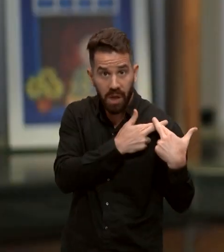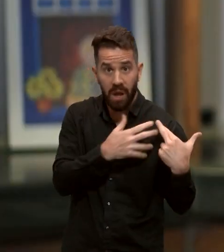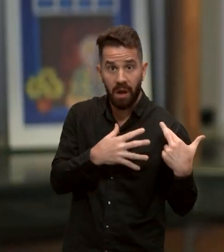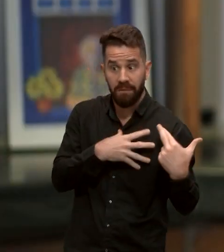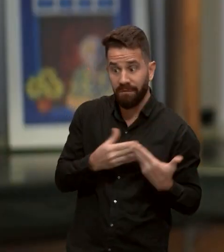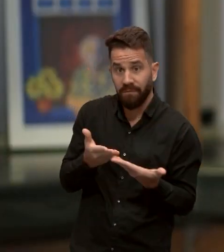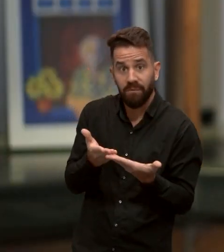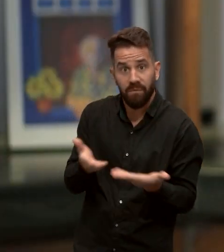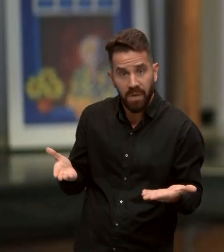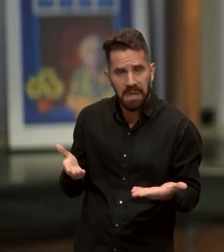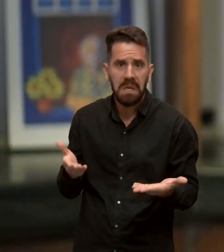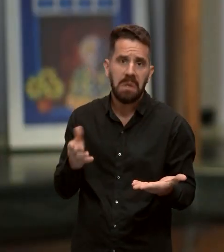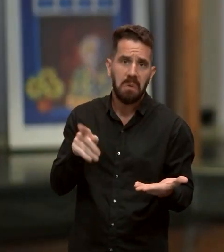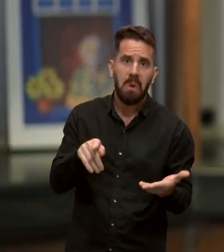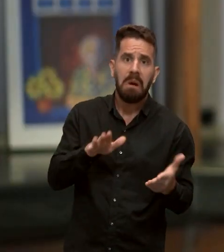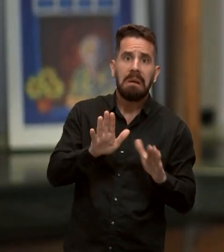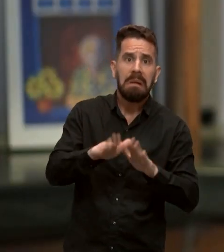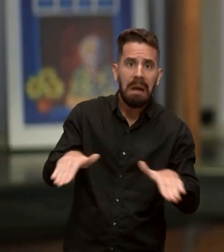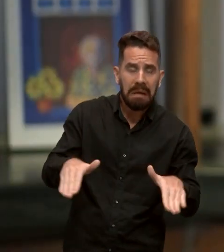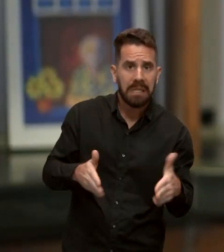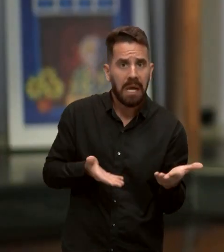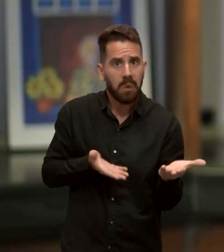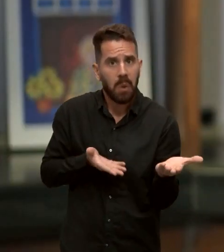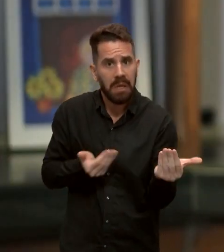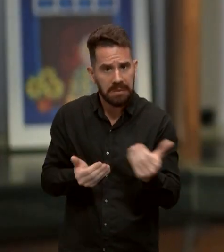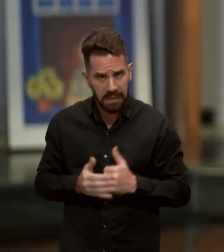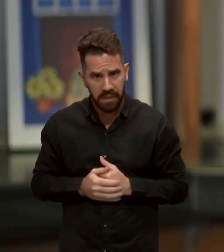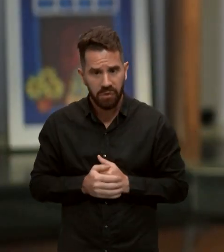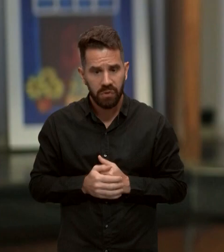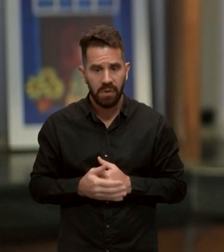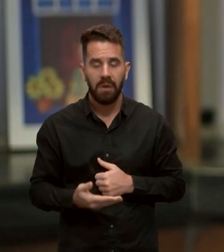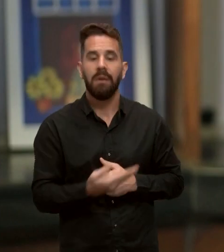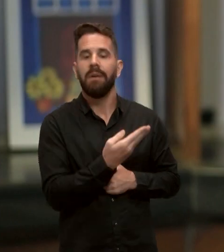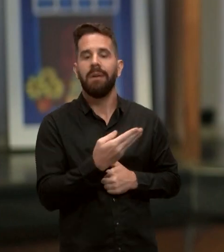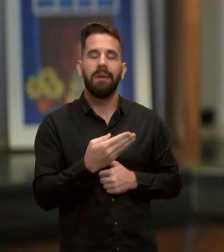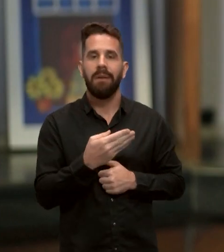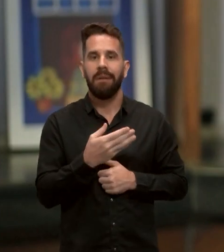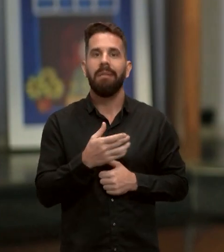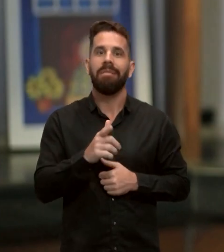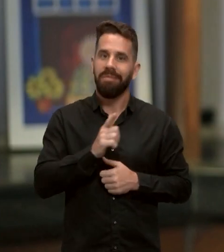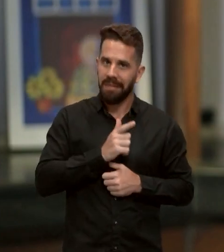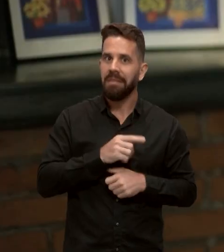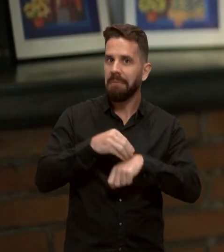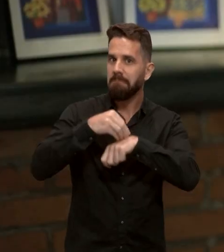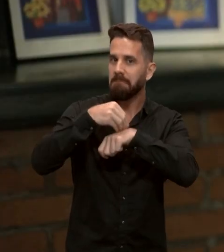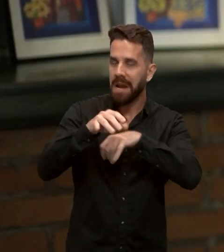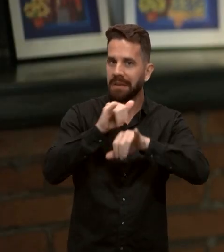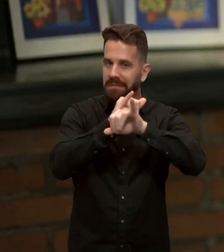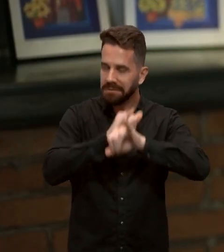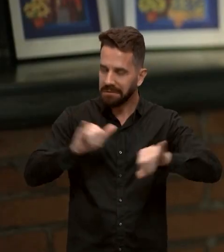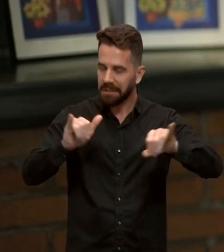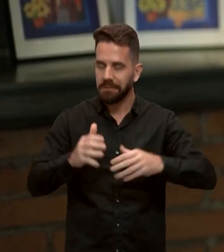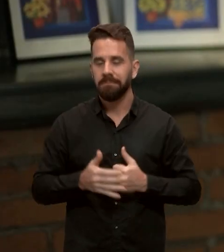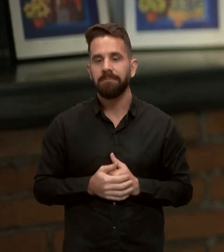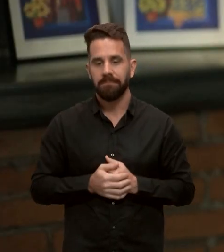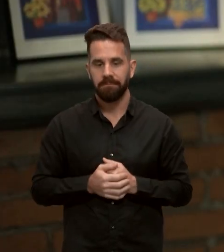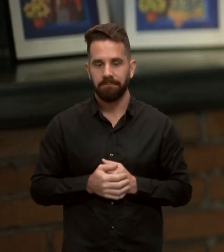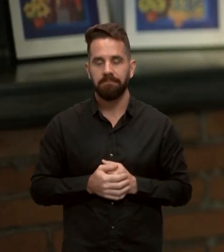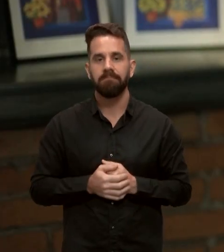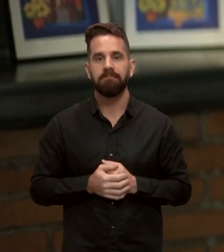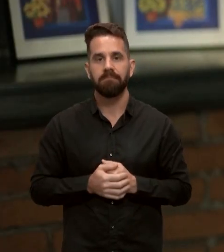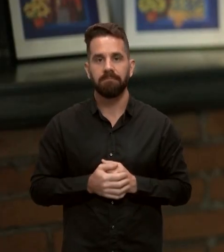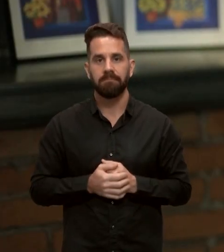Camila Nogueira, técnica administrativa em educação, tem uma mensagem para você. Um recado que eu daria